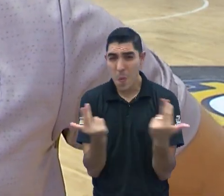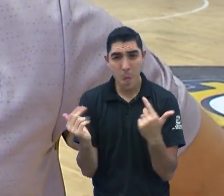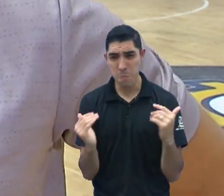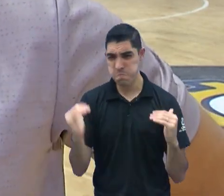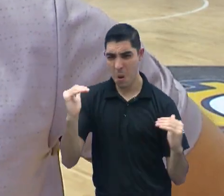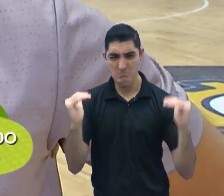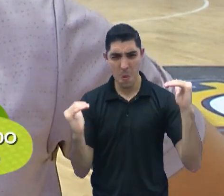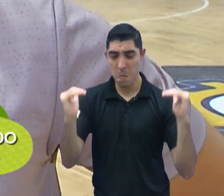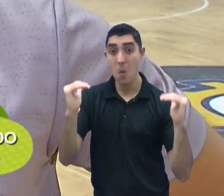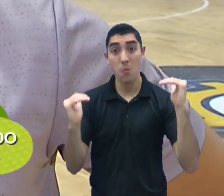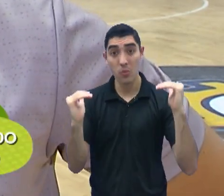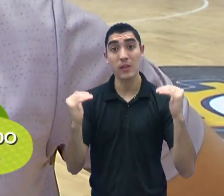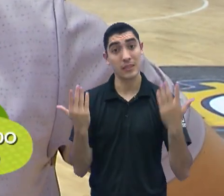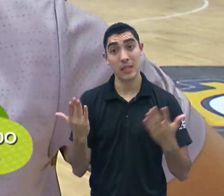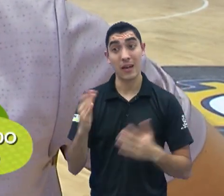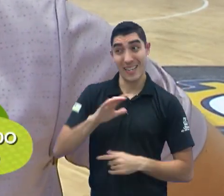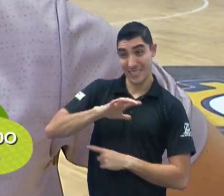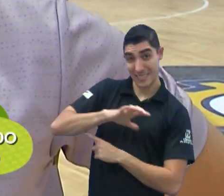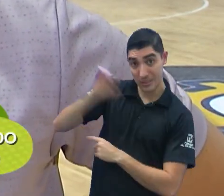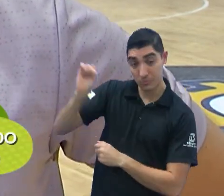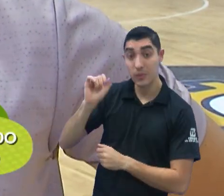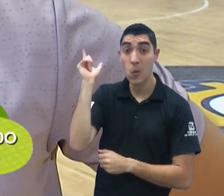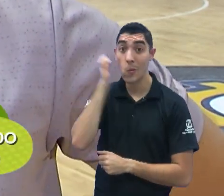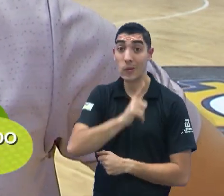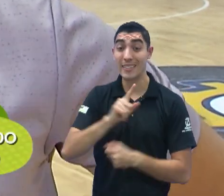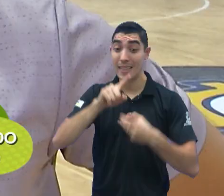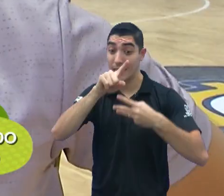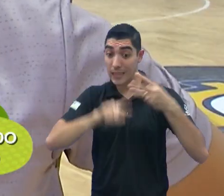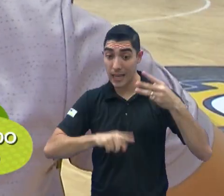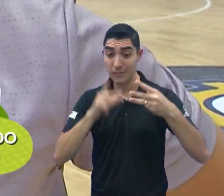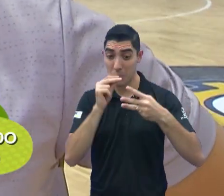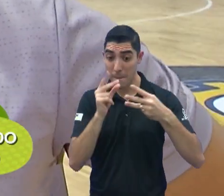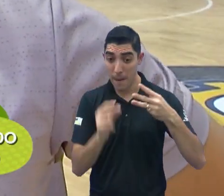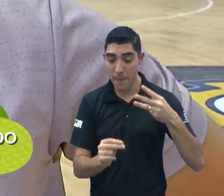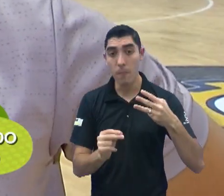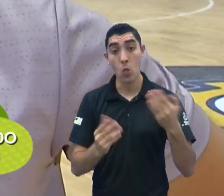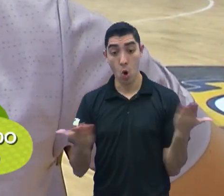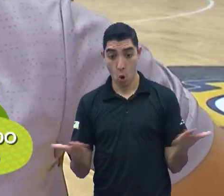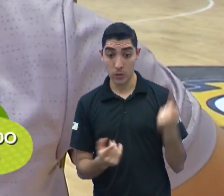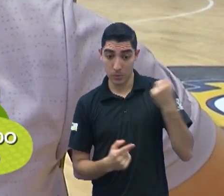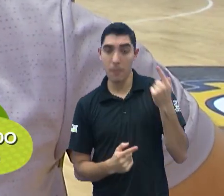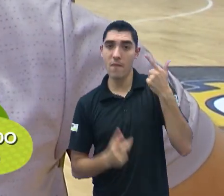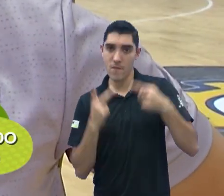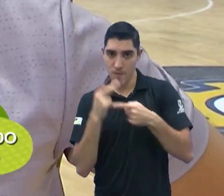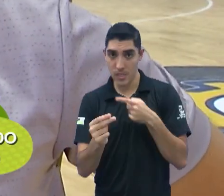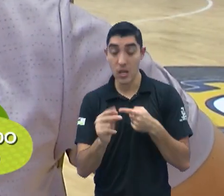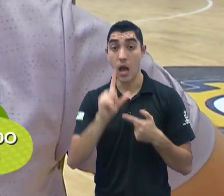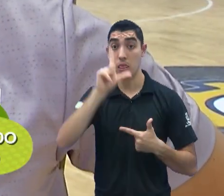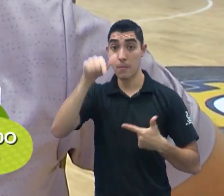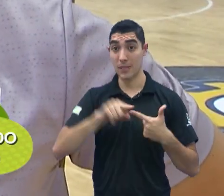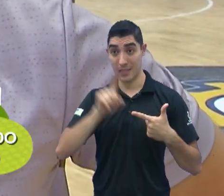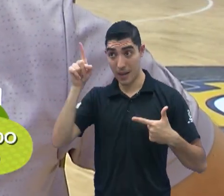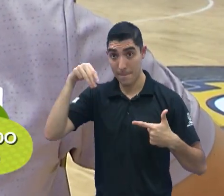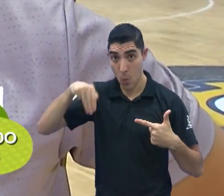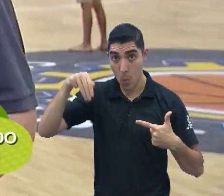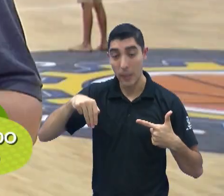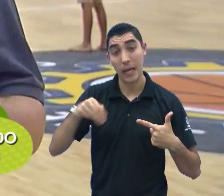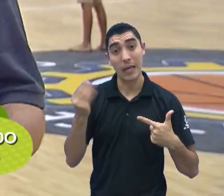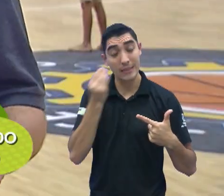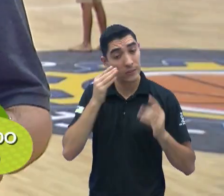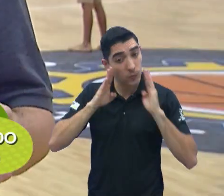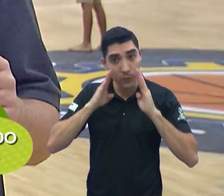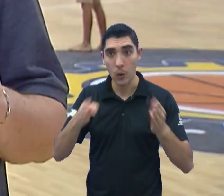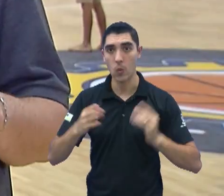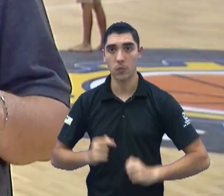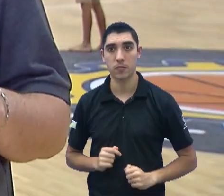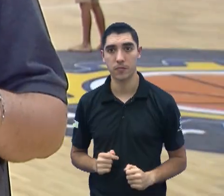gente sabe que só é campeão quem ganha 3, né? Então a gente ganhou o primeiro aqui hoje, o próximo é no Morumbi e o foco total é nisso agora.